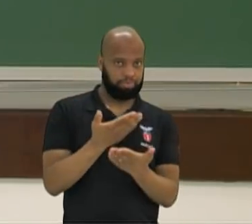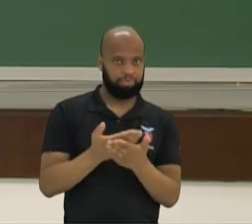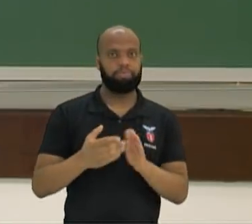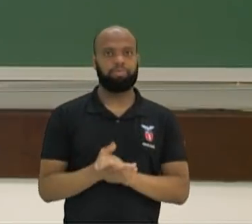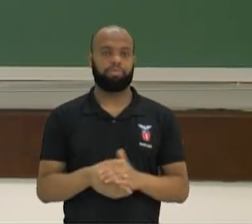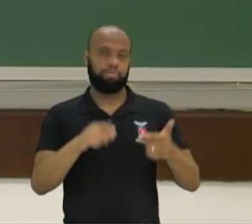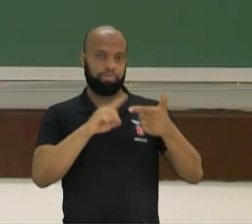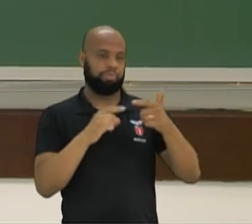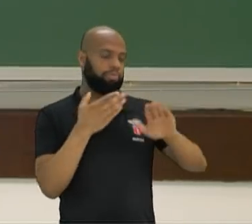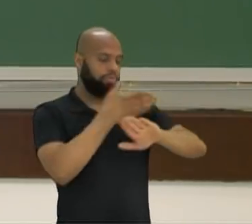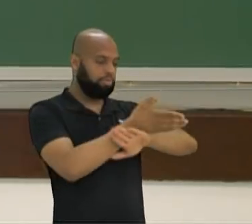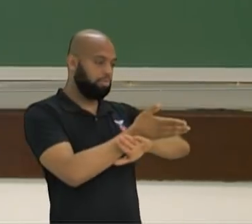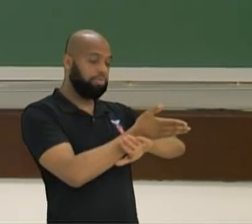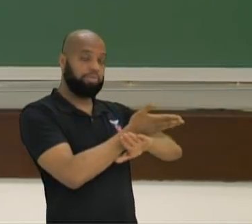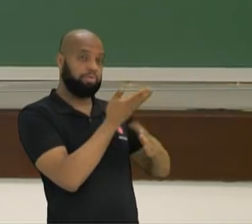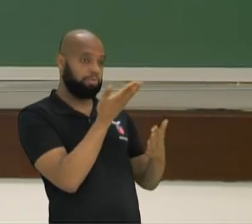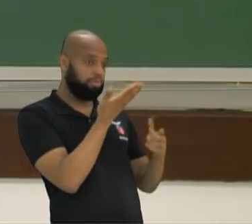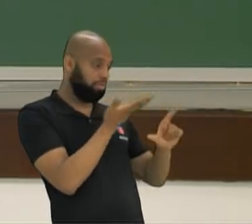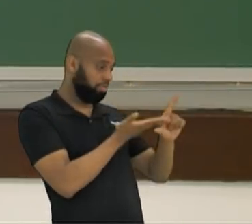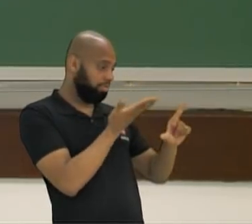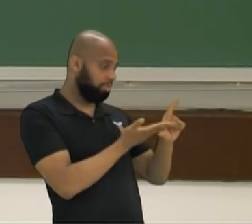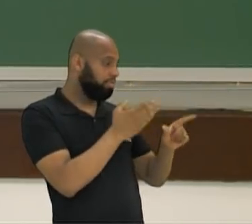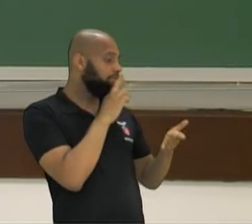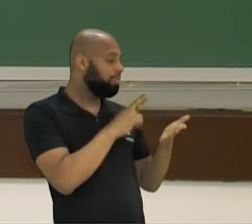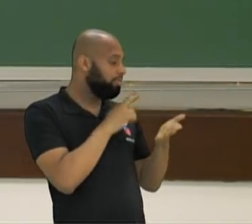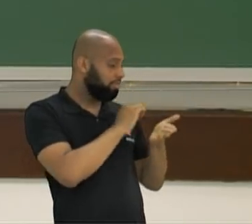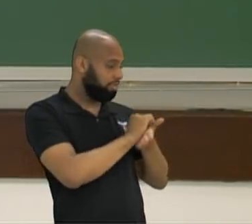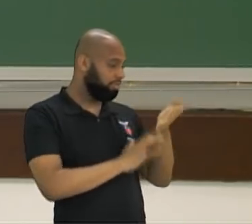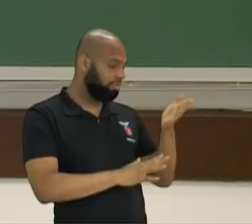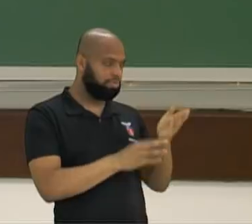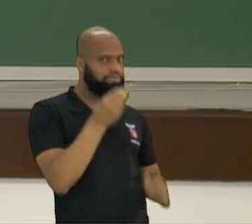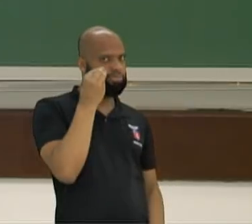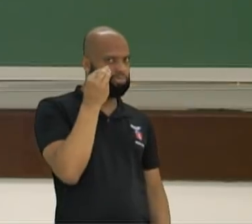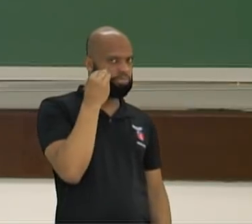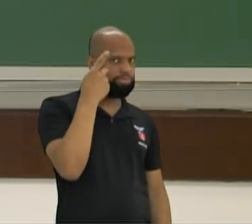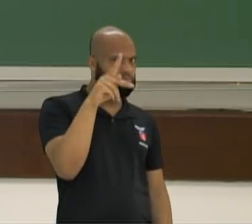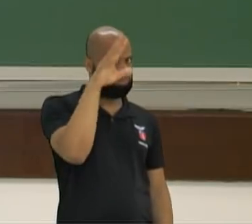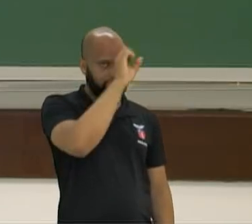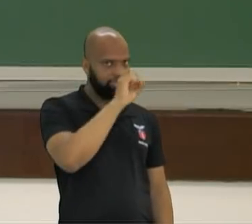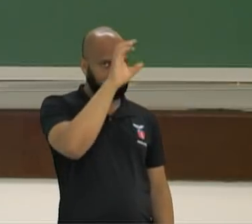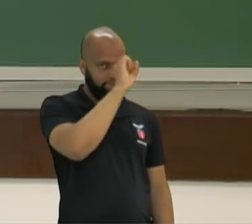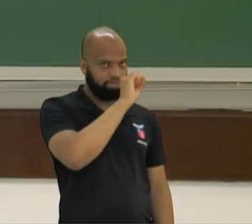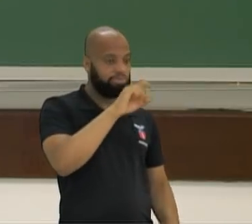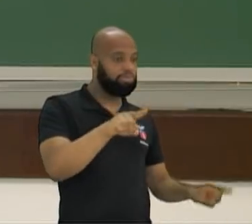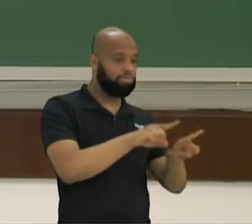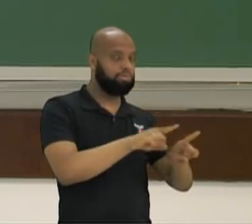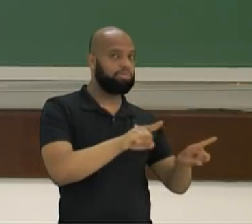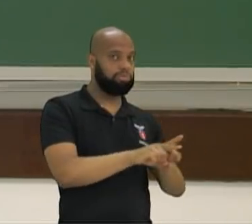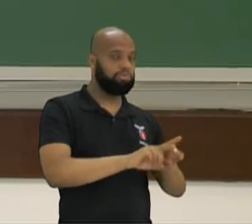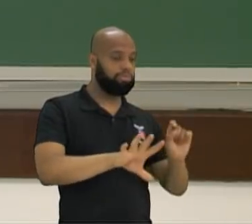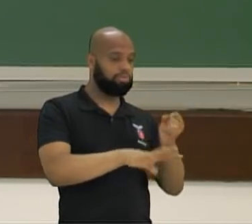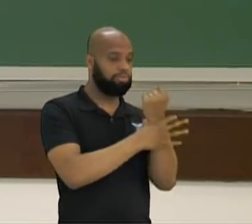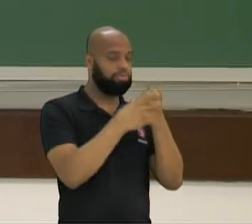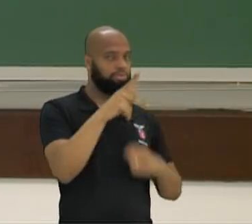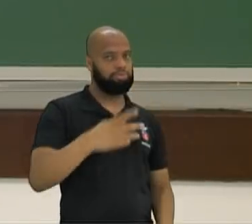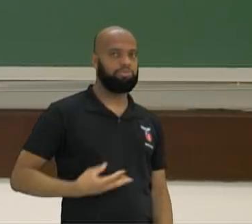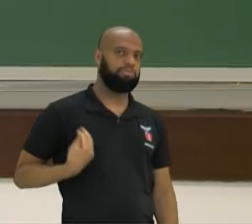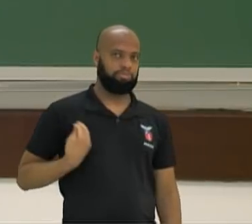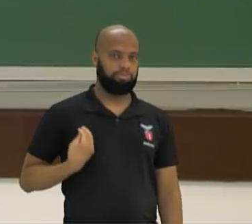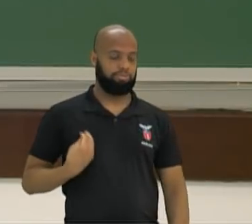Segundo, acesse o Google Classroom, realize as atividades testando seus conhecimentos e marcando a sua presença.